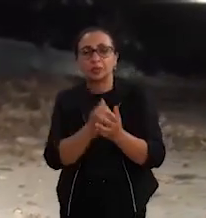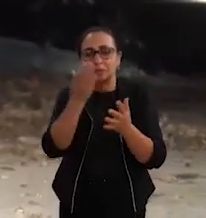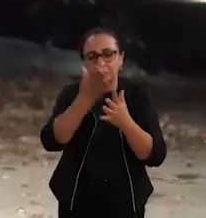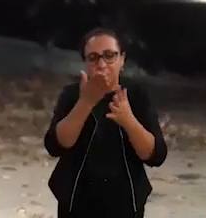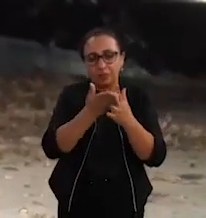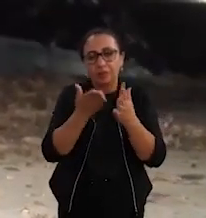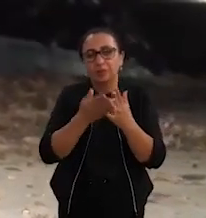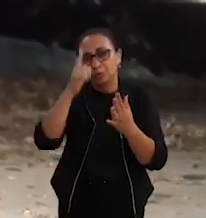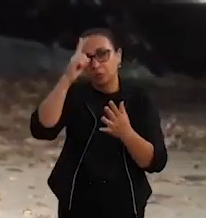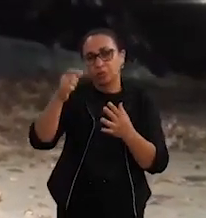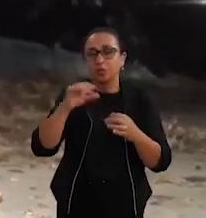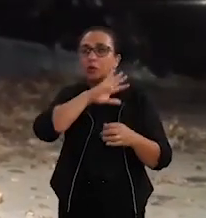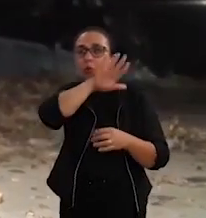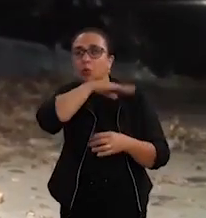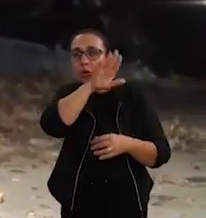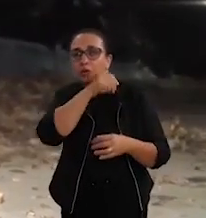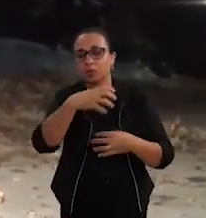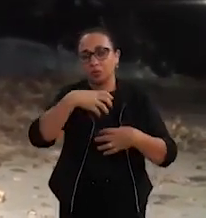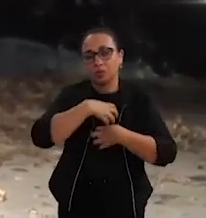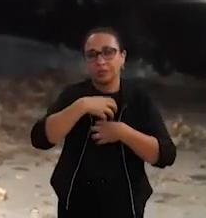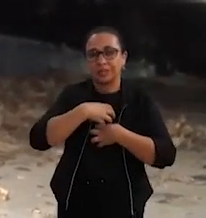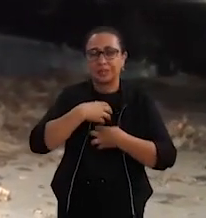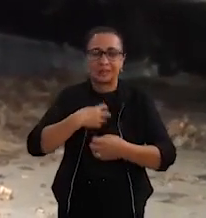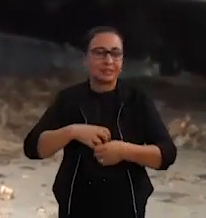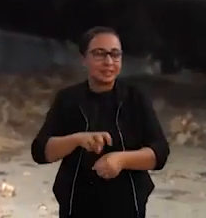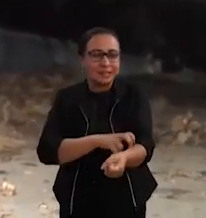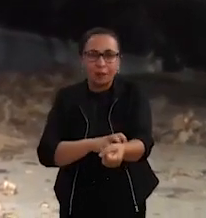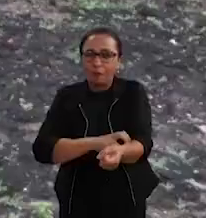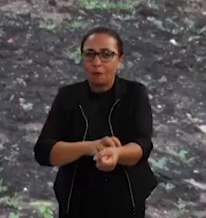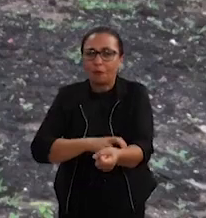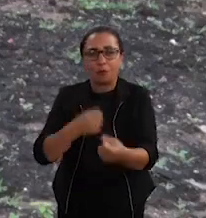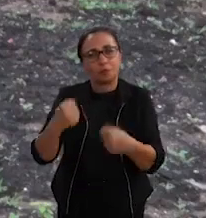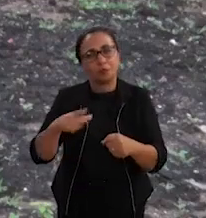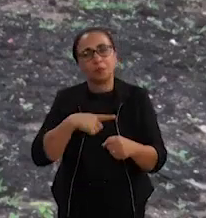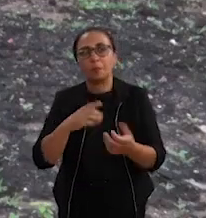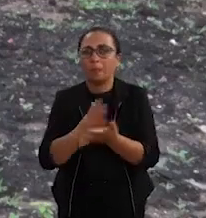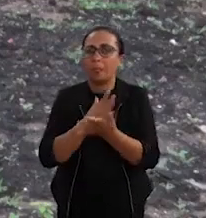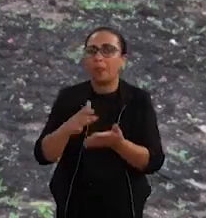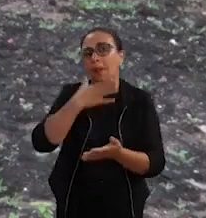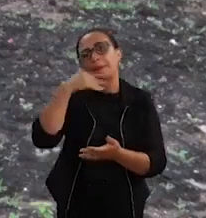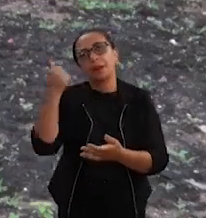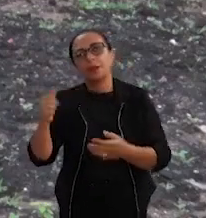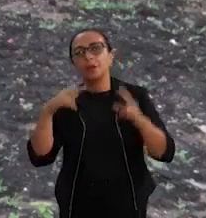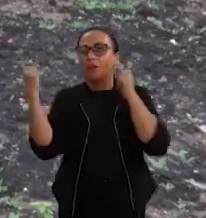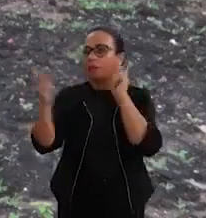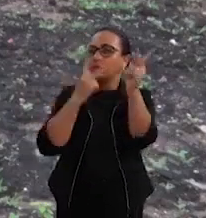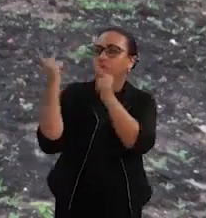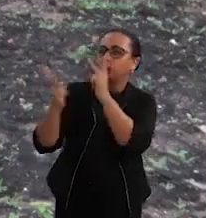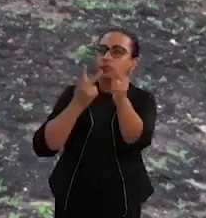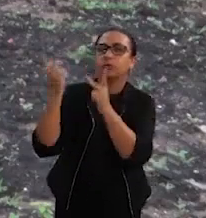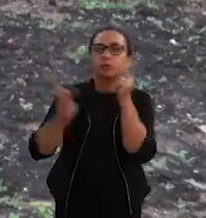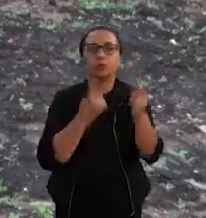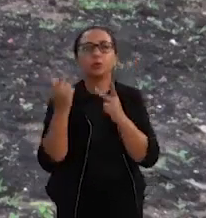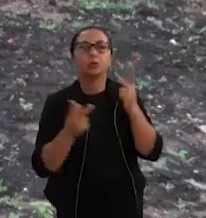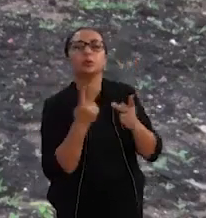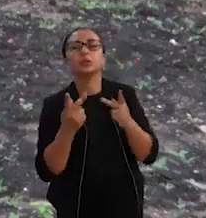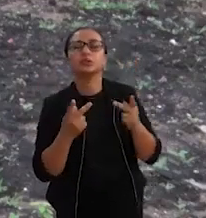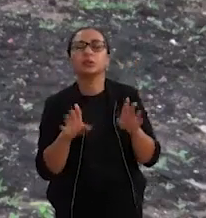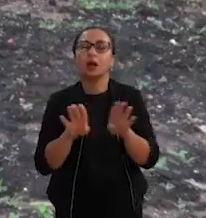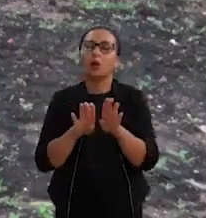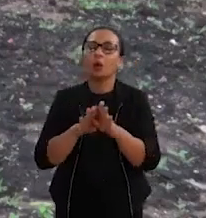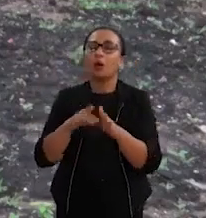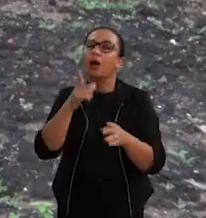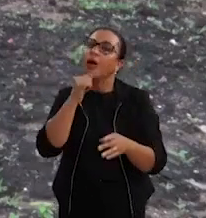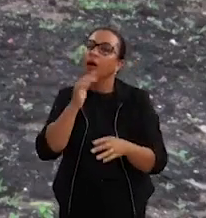faixas das fases do dia em que o animal se sente estressado. Com isso ele pode tomar algumas atitudes como melhorar a ventilação,